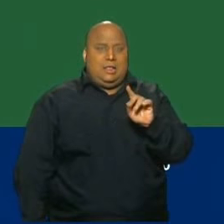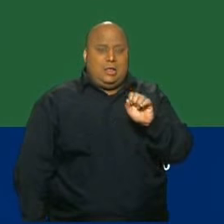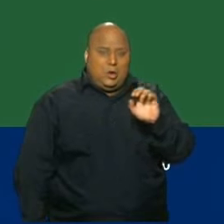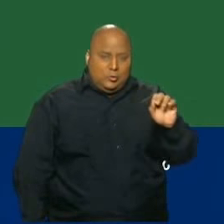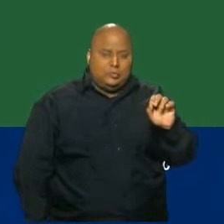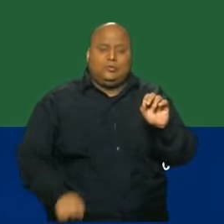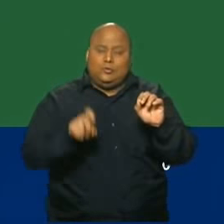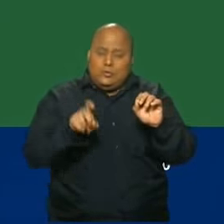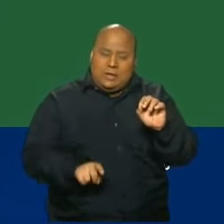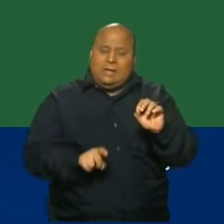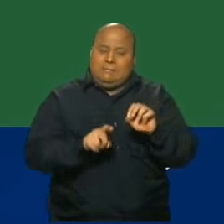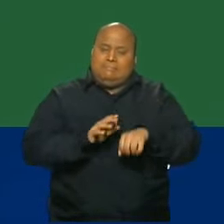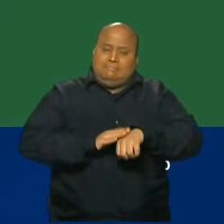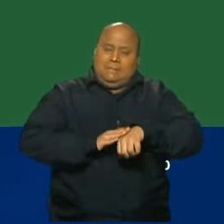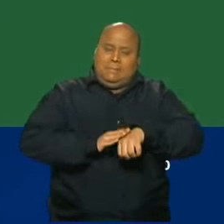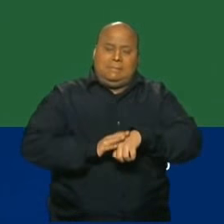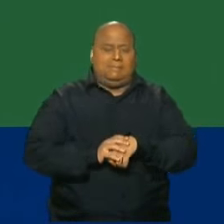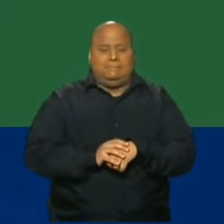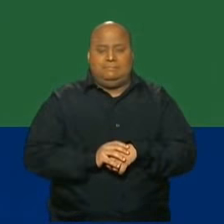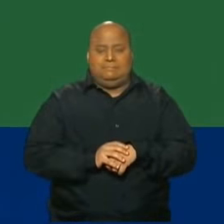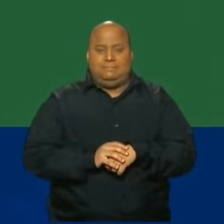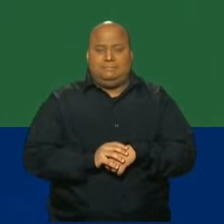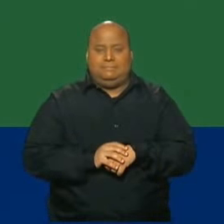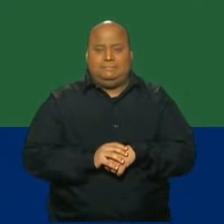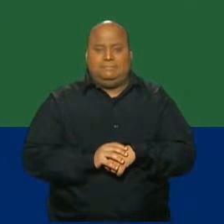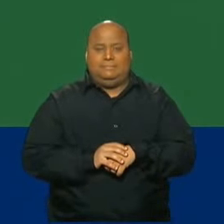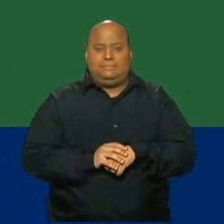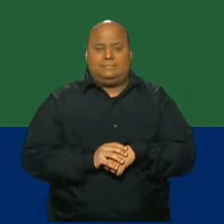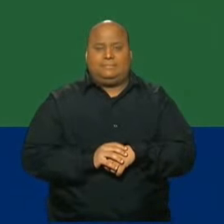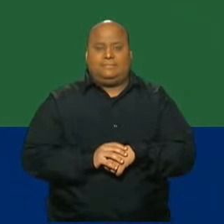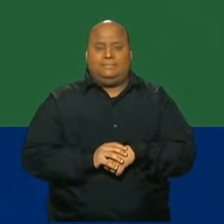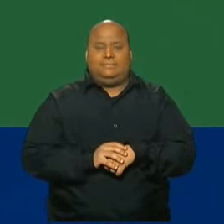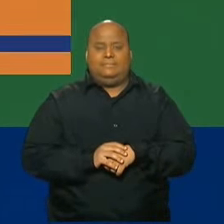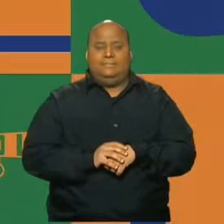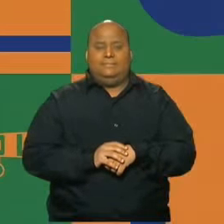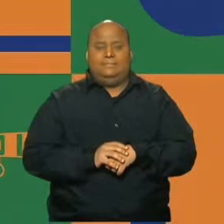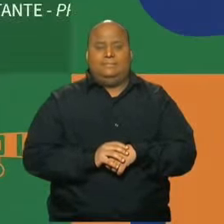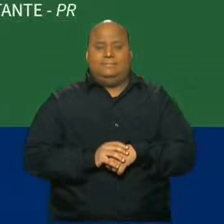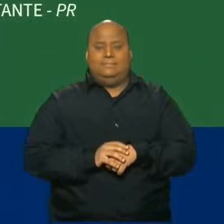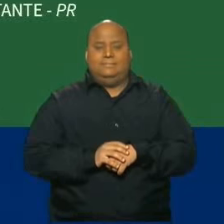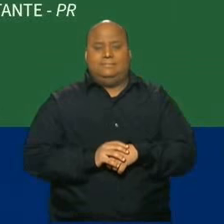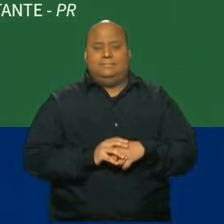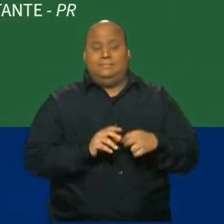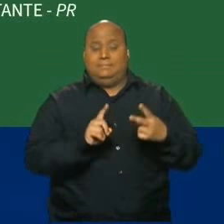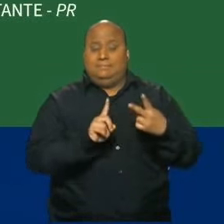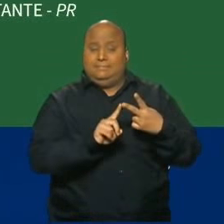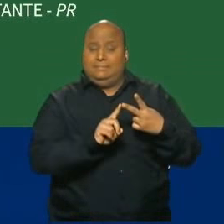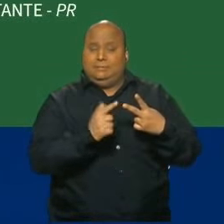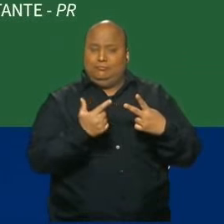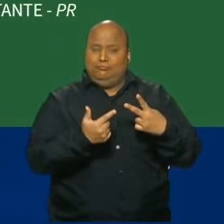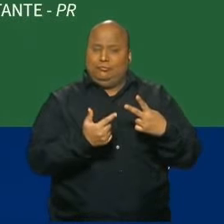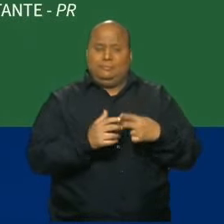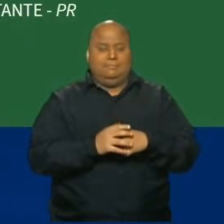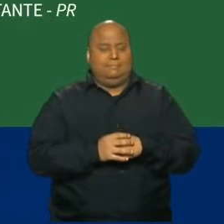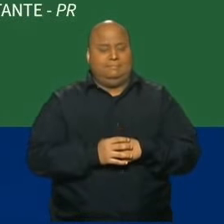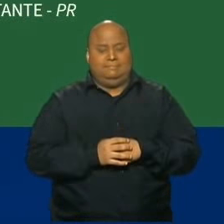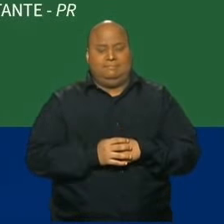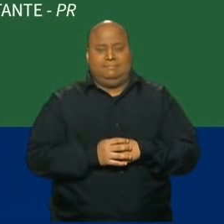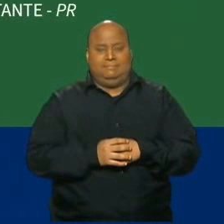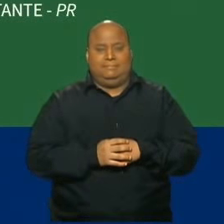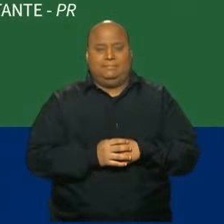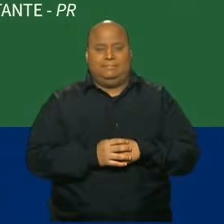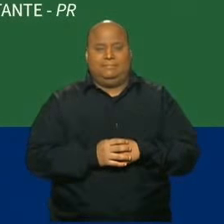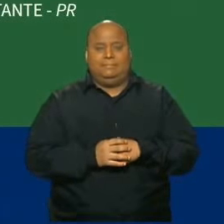Rod Cardoso. Que o nosso mundo burro. Olha quem vem de lá, é o Lobo